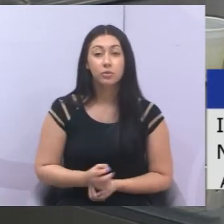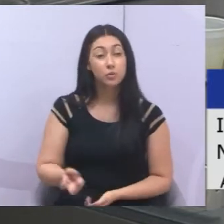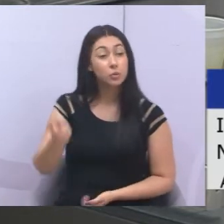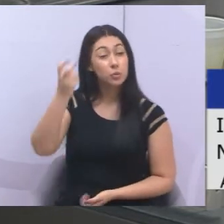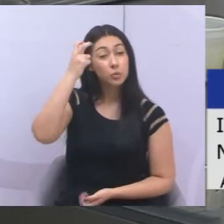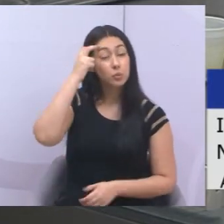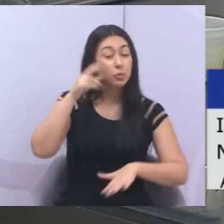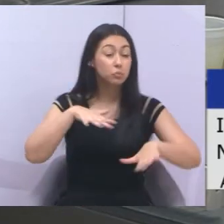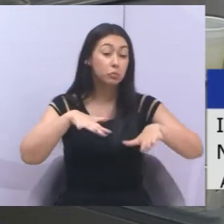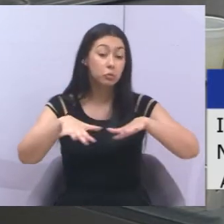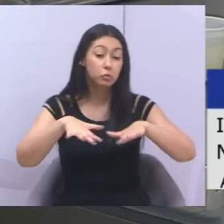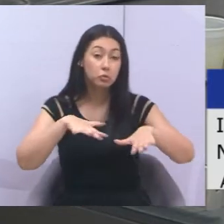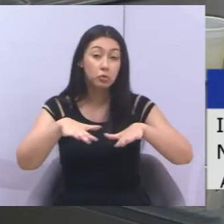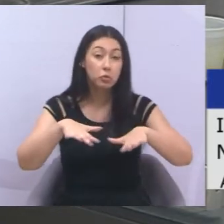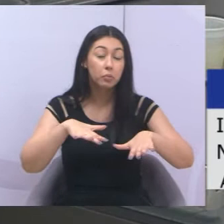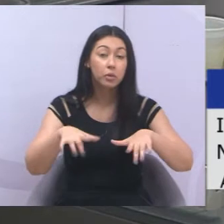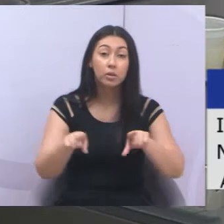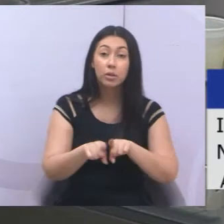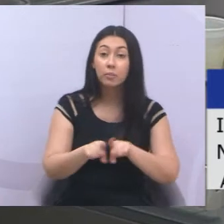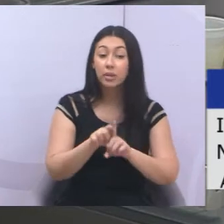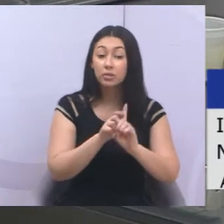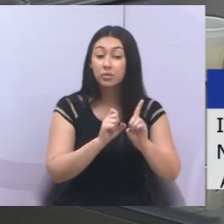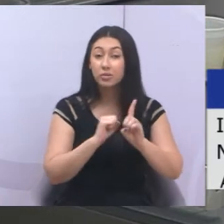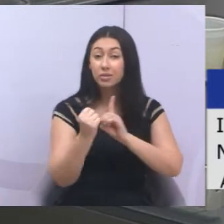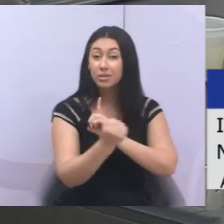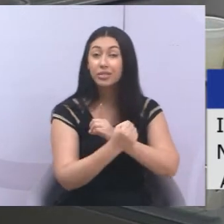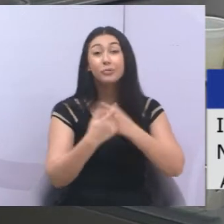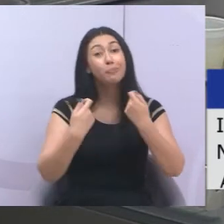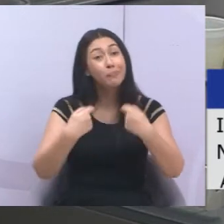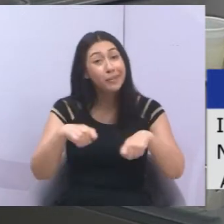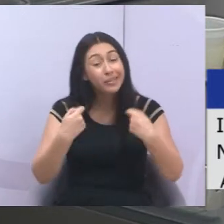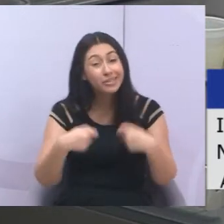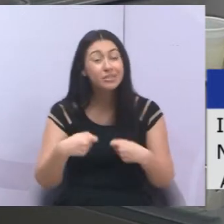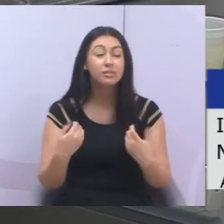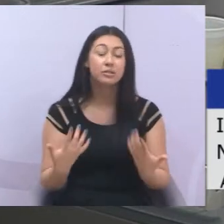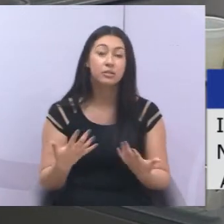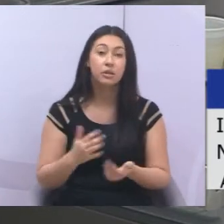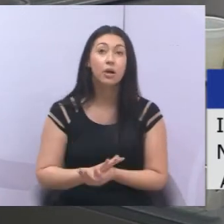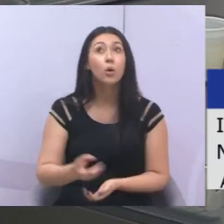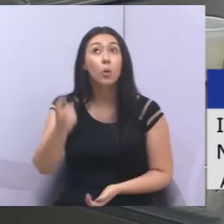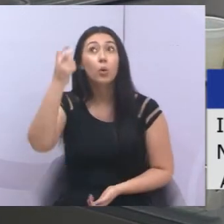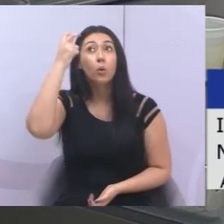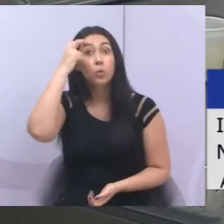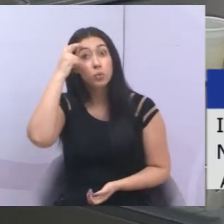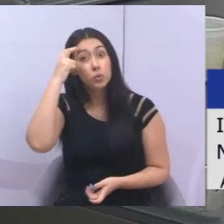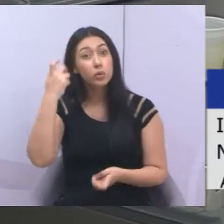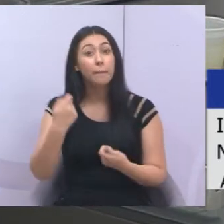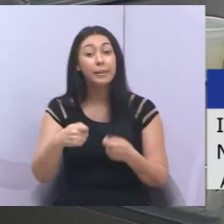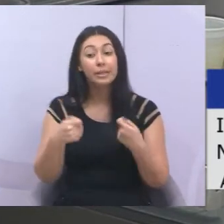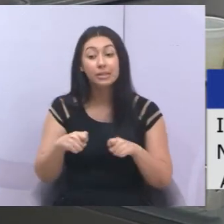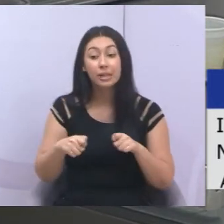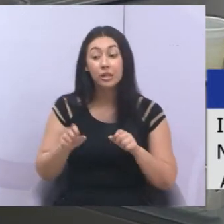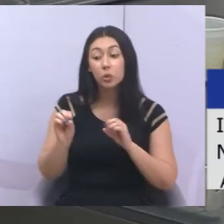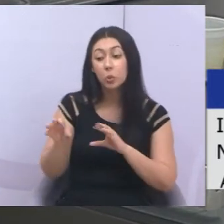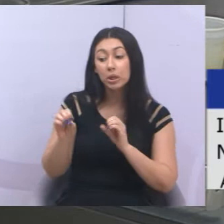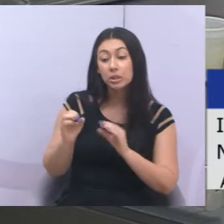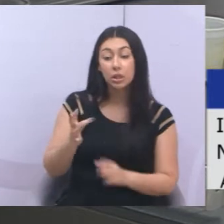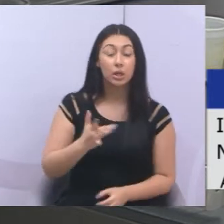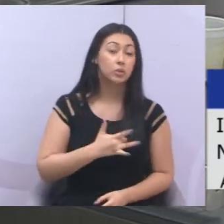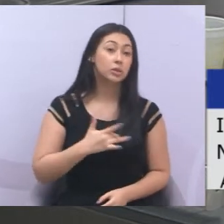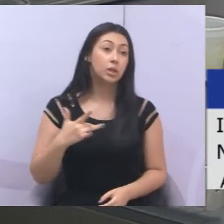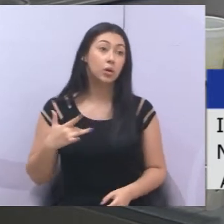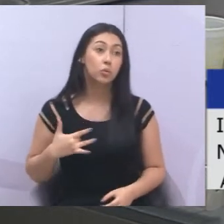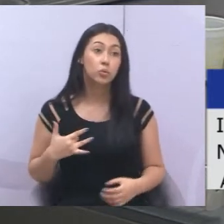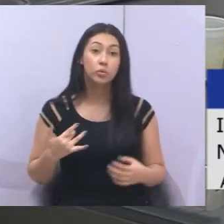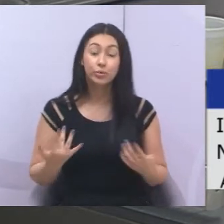de movimento de uma sociedade que é carente disso, que não valoriza sua cultura, que não valoriza a educação, que não valoriza a saúde e